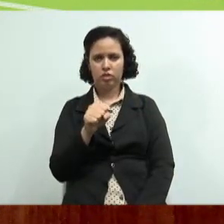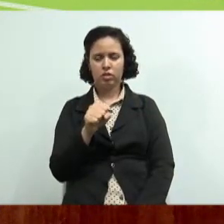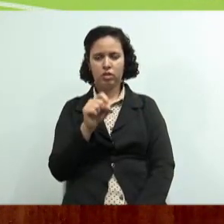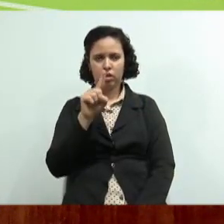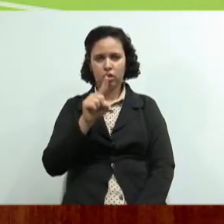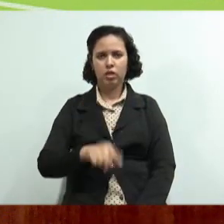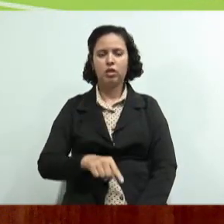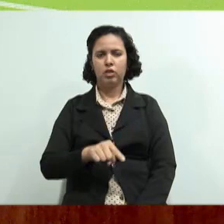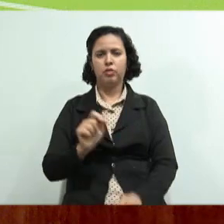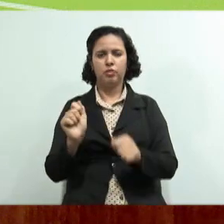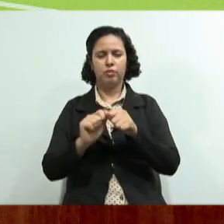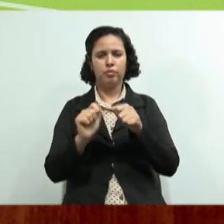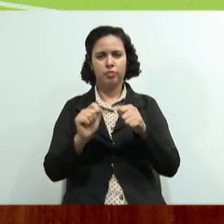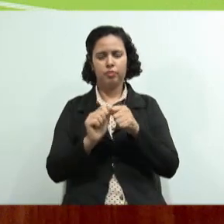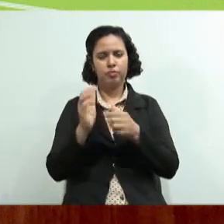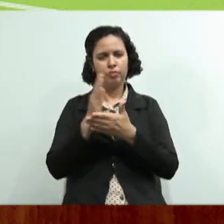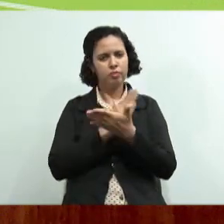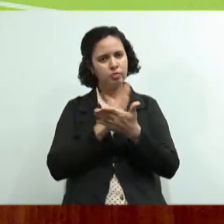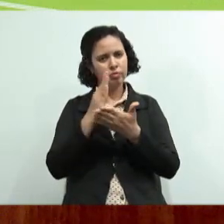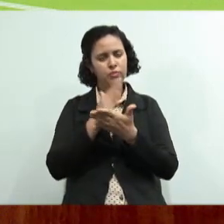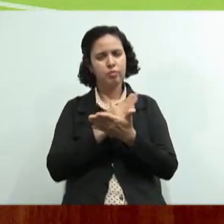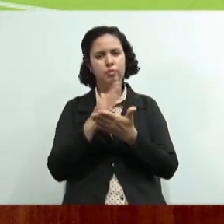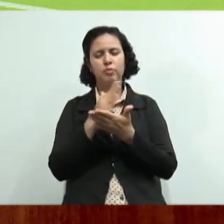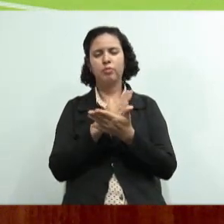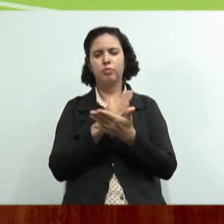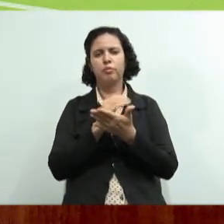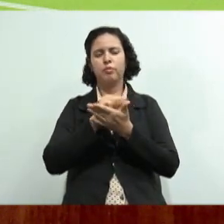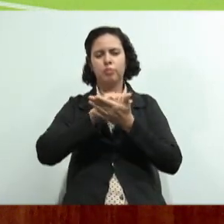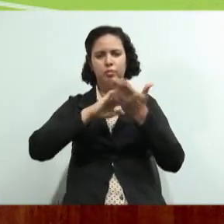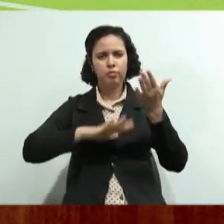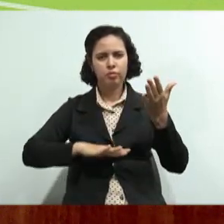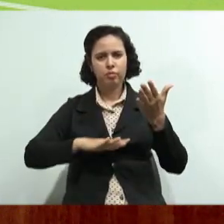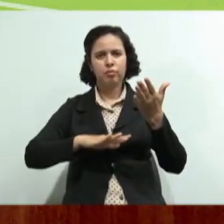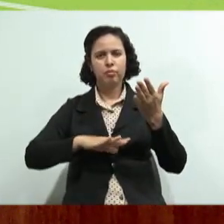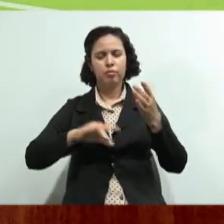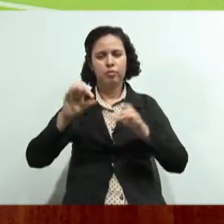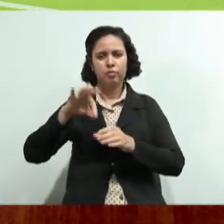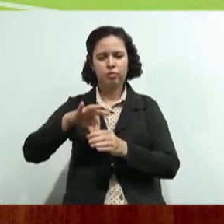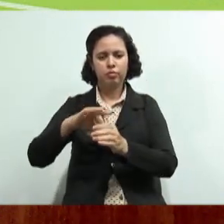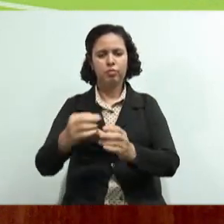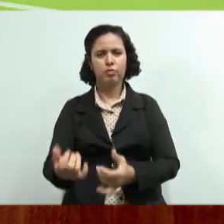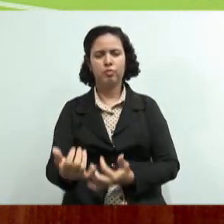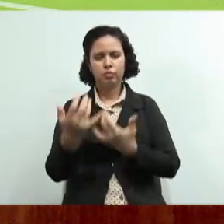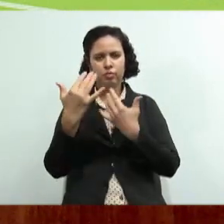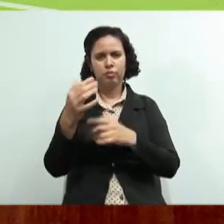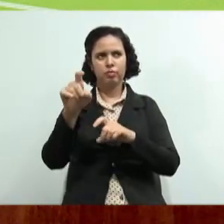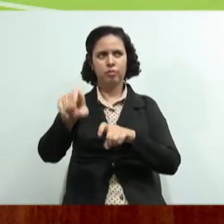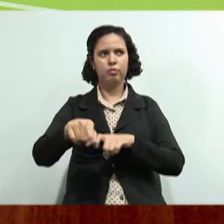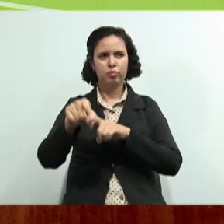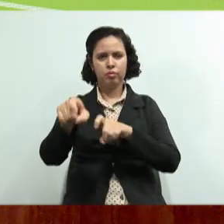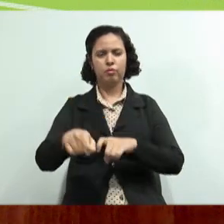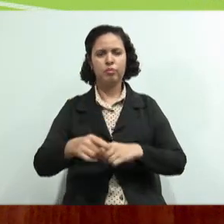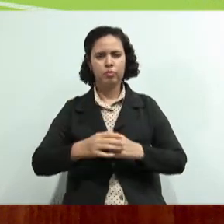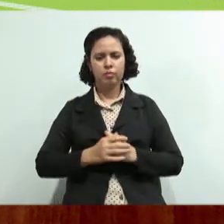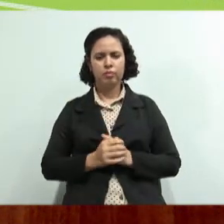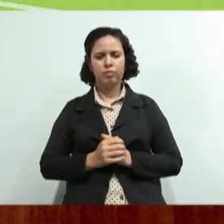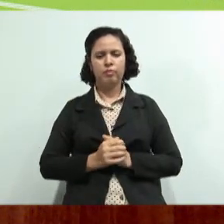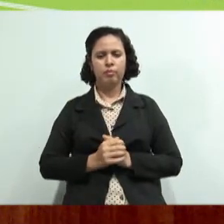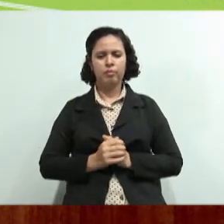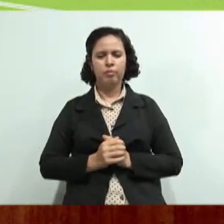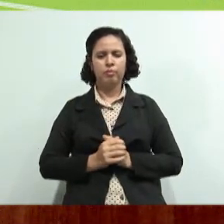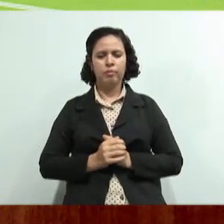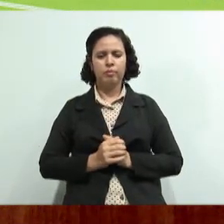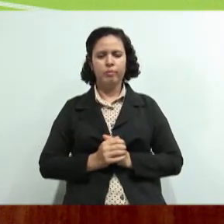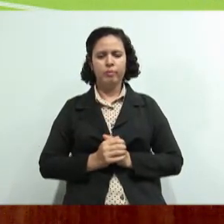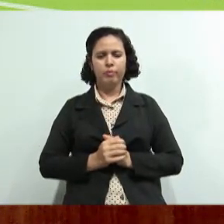atividade produtiva agropecuária na agricultura. Tem a ver, né? Tá, é o mesmo Lucas.